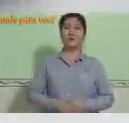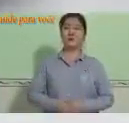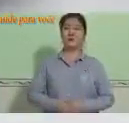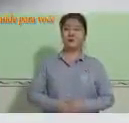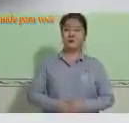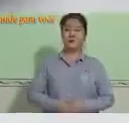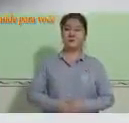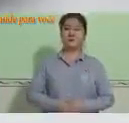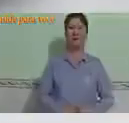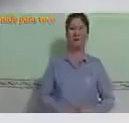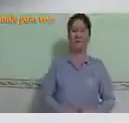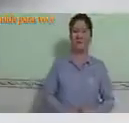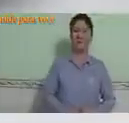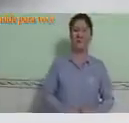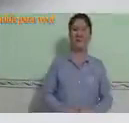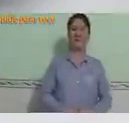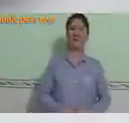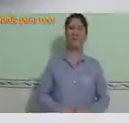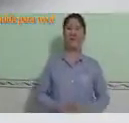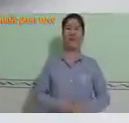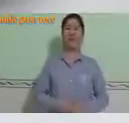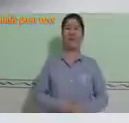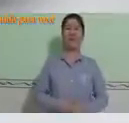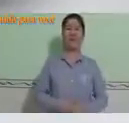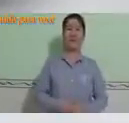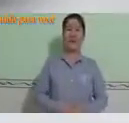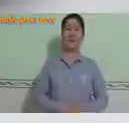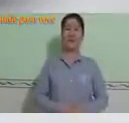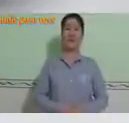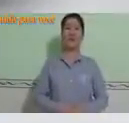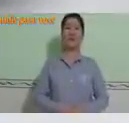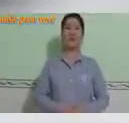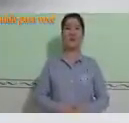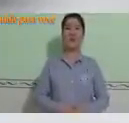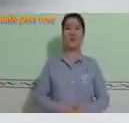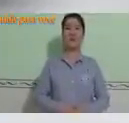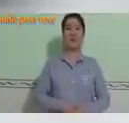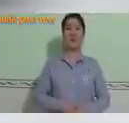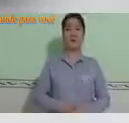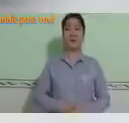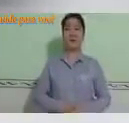Nestas situações, podem ser recomendado a utilização de analgésicos,